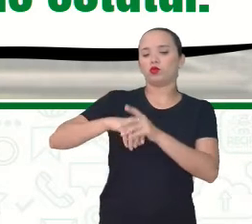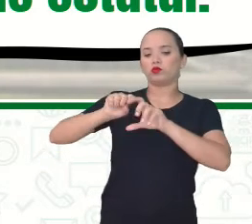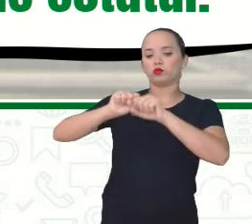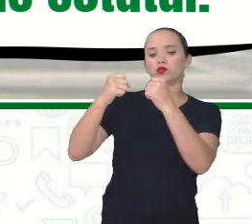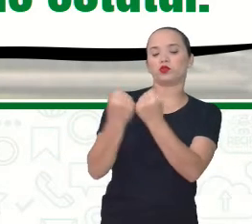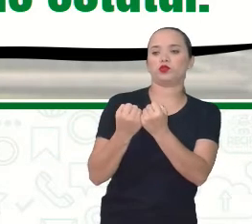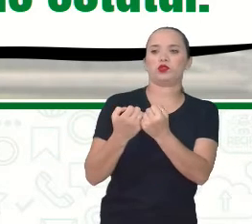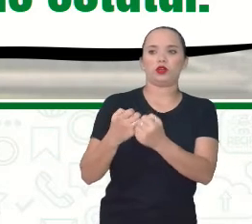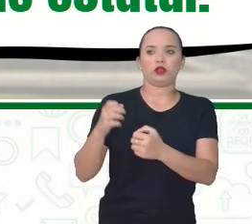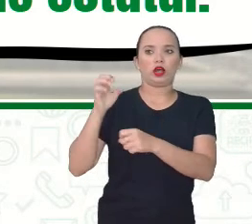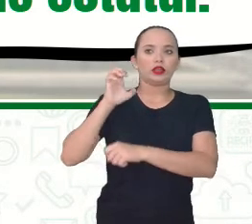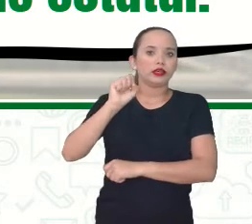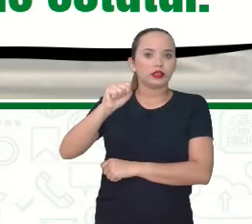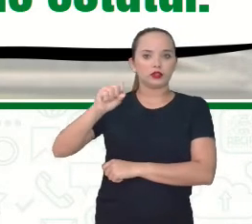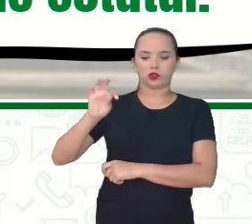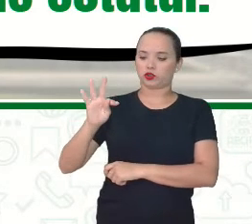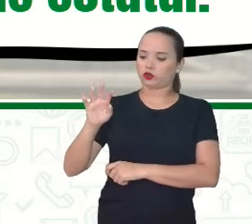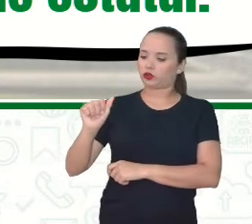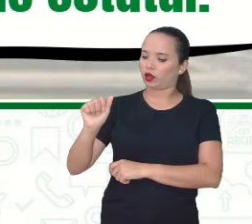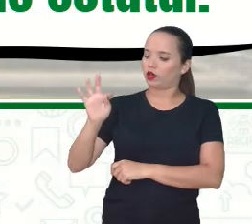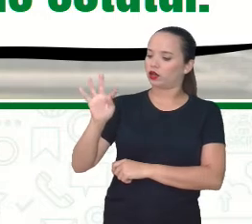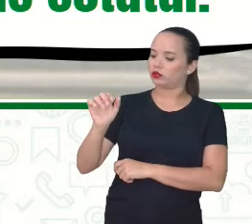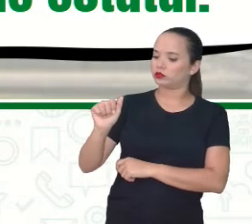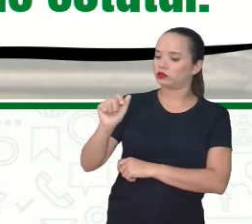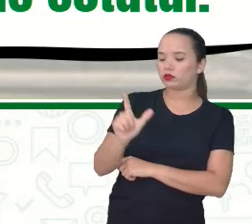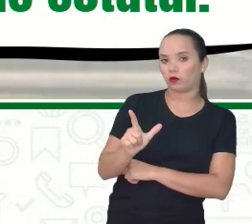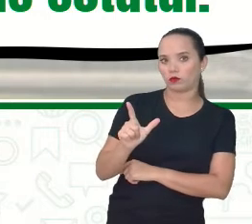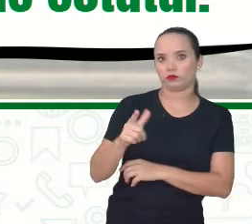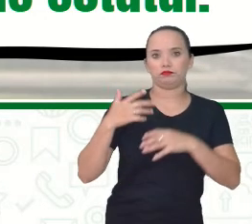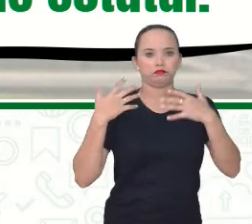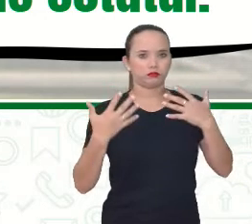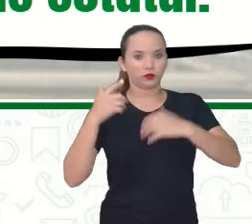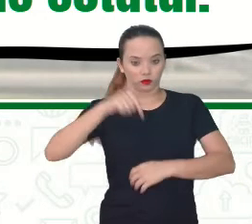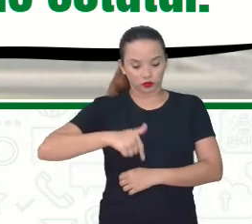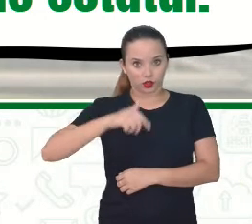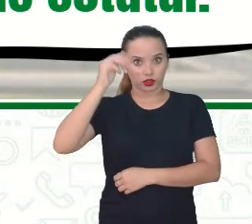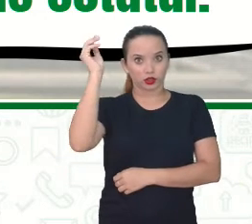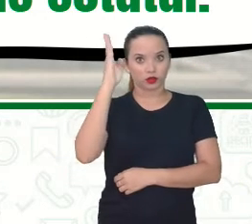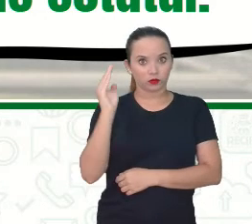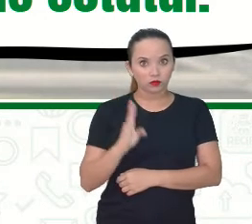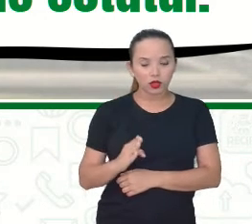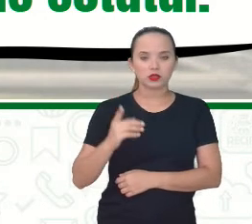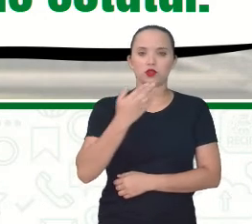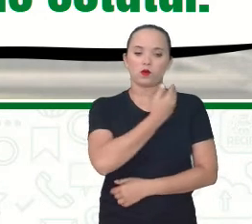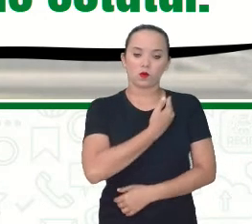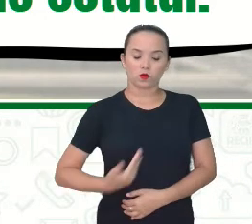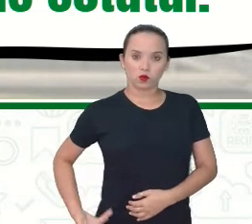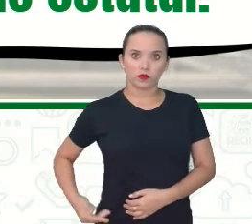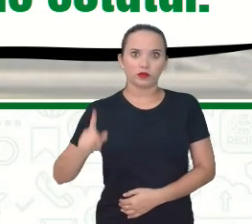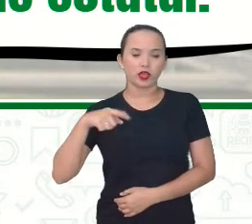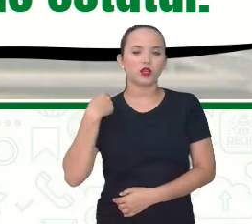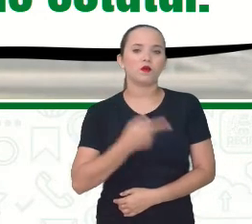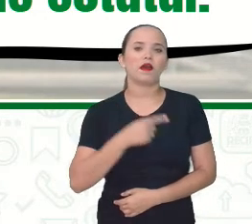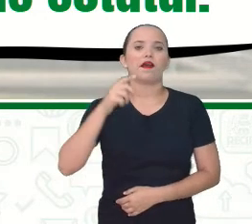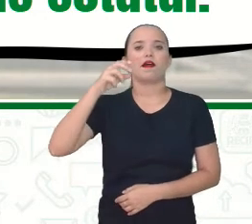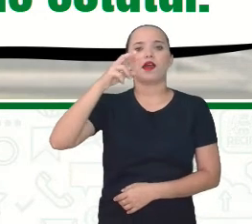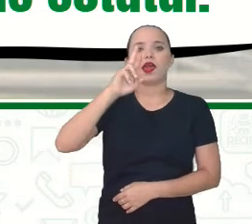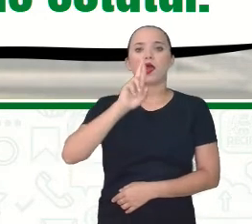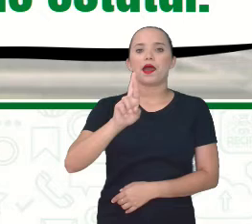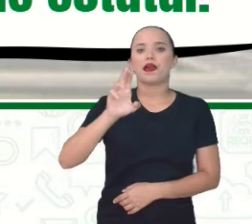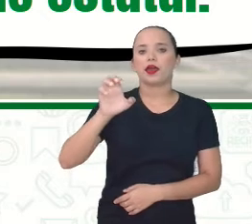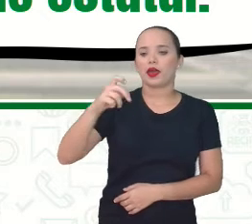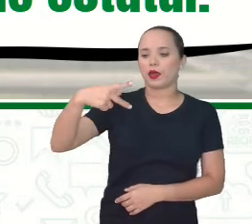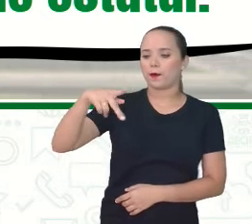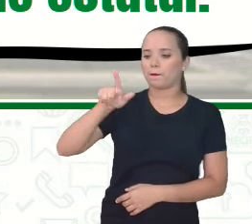Então, no caso do Brasil, o nosso governo é um governo republicano. Então,